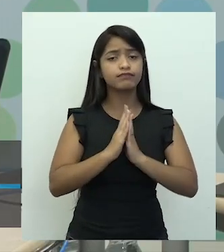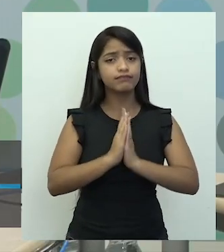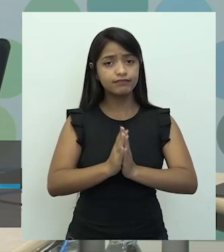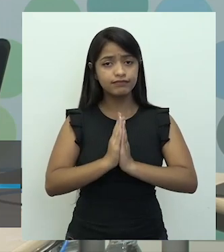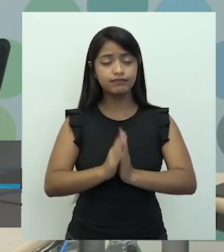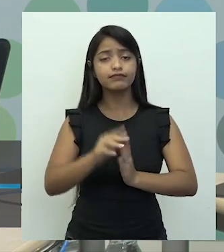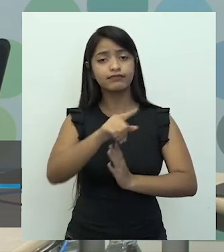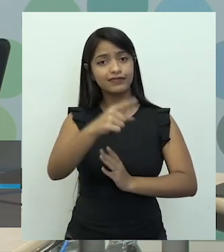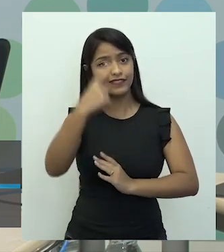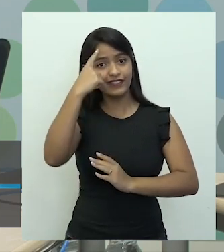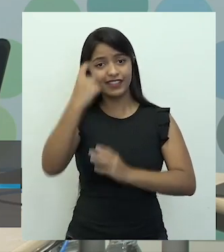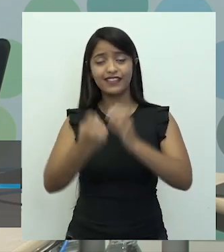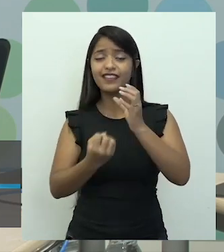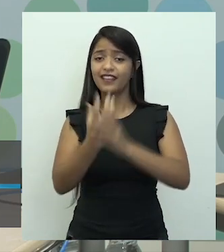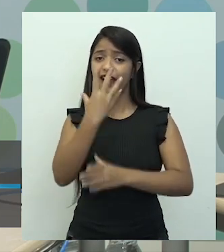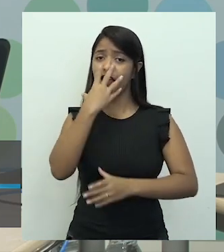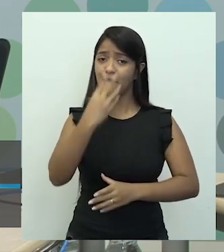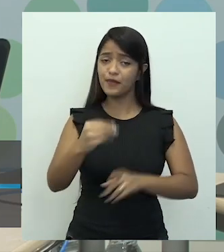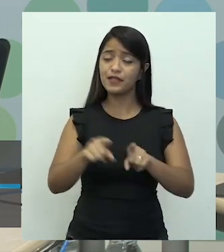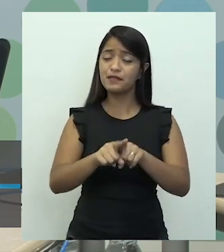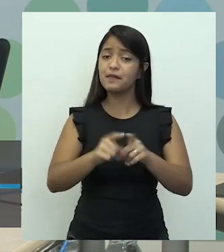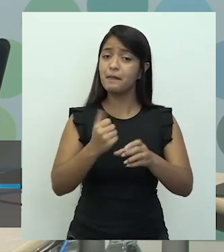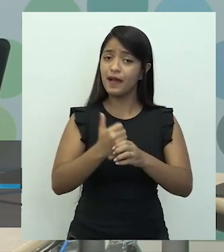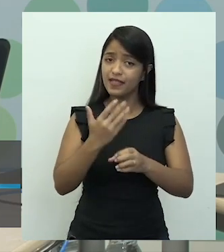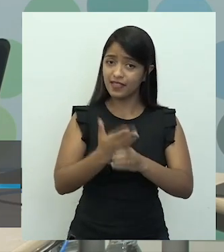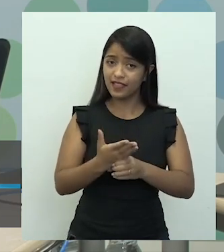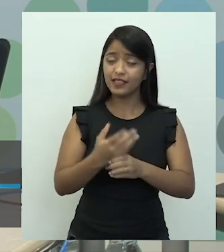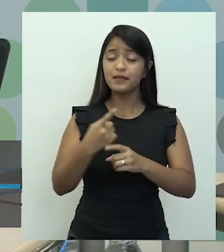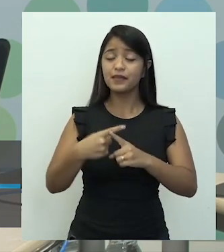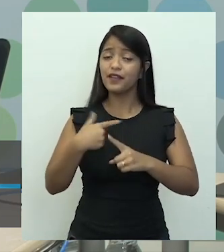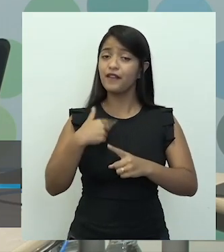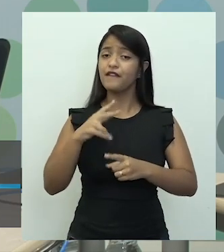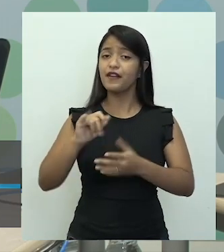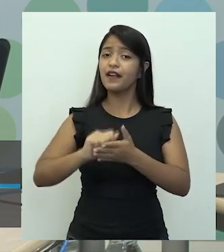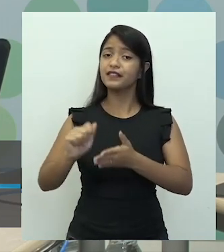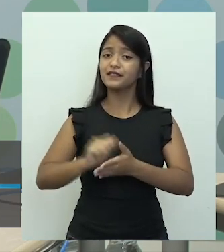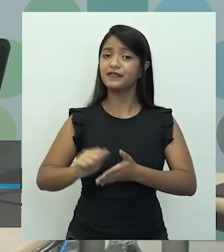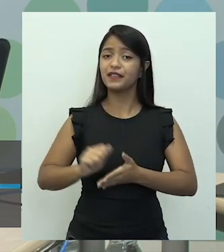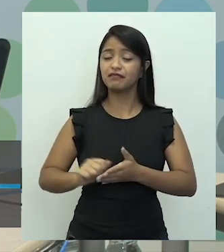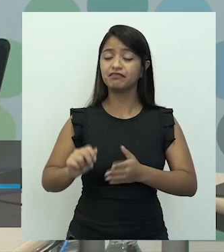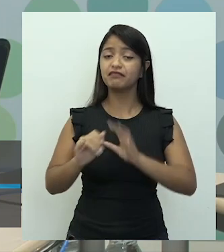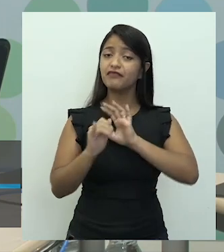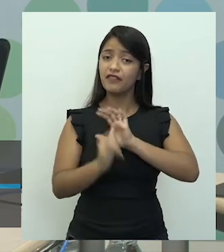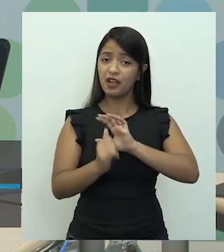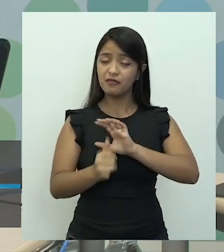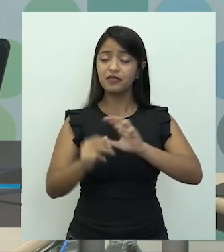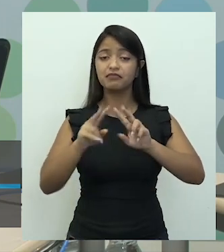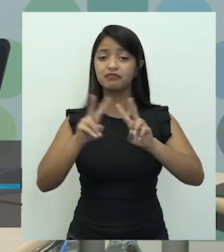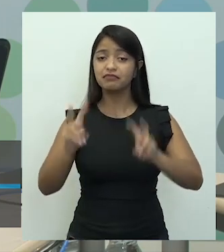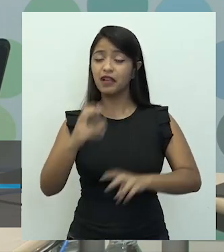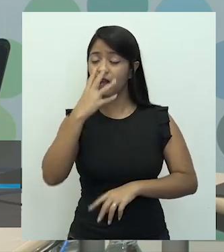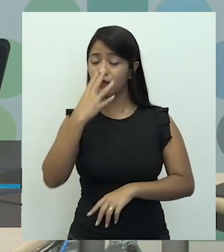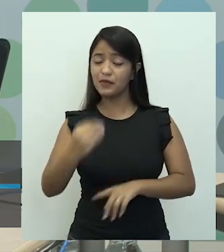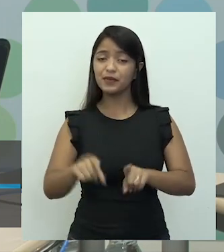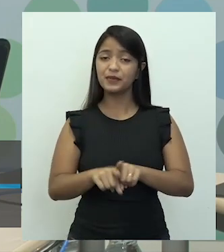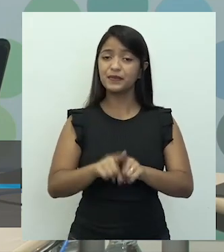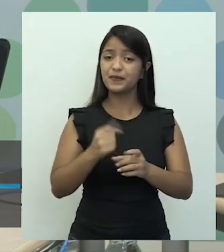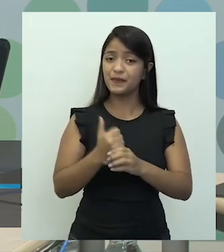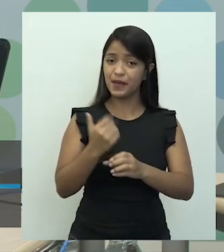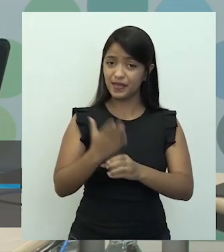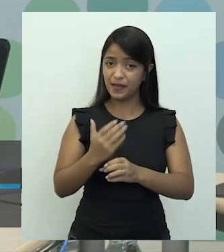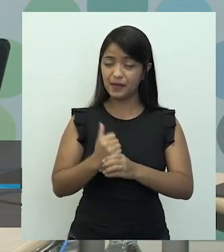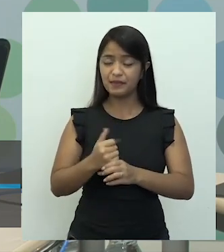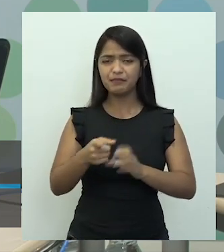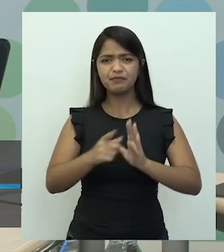vocês criarem uma fábula da raposa e a batata, porque eu vou escrever uma fábula da raposa e a batata. Porque eu achei muito interessante. O título